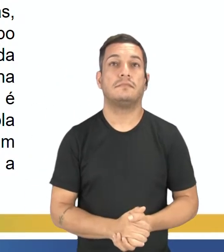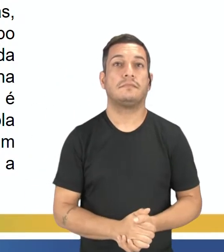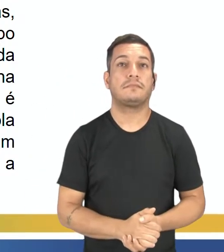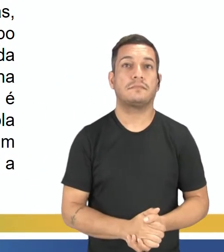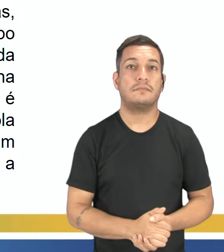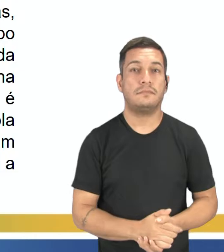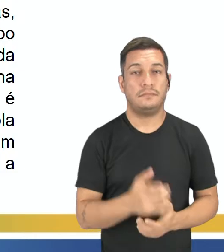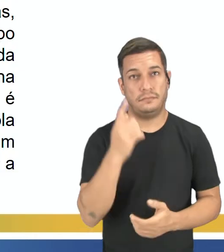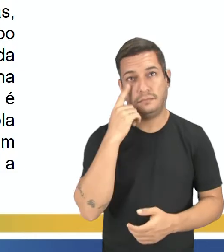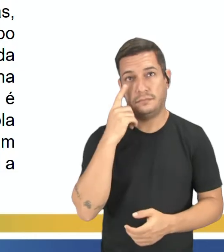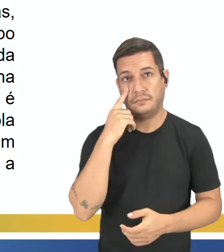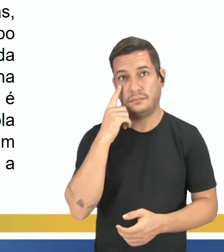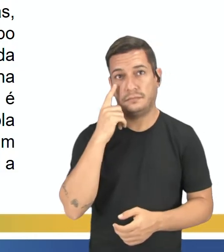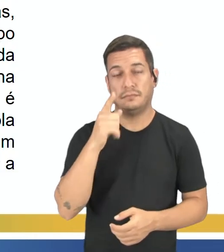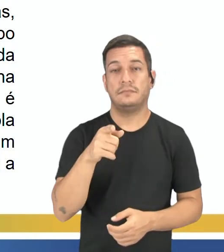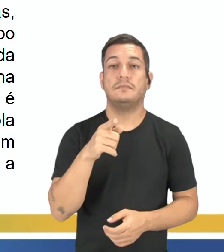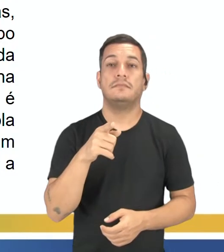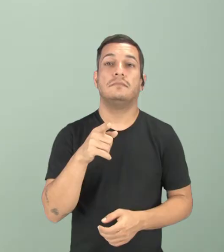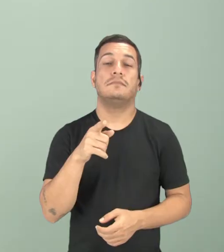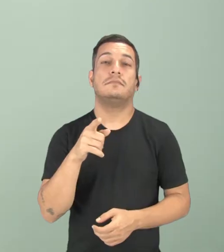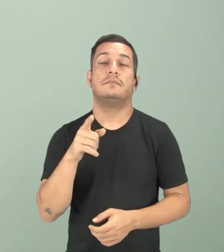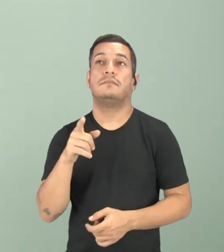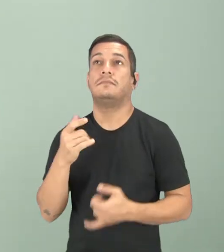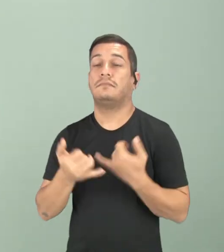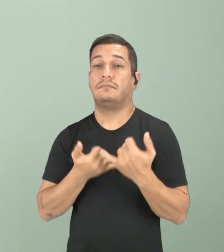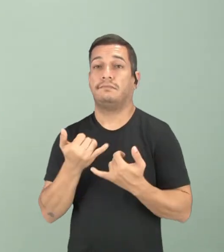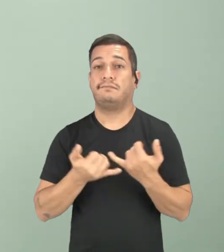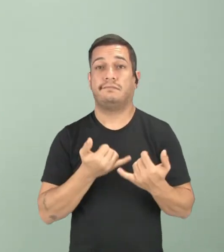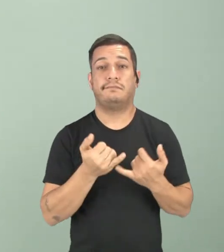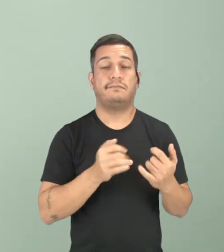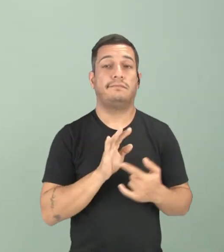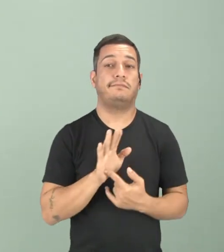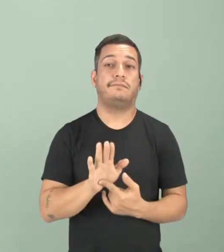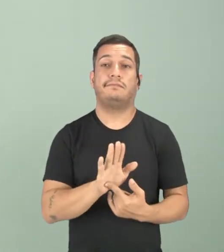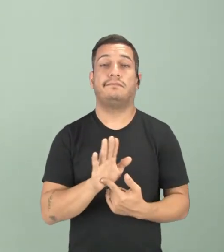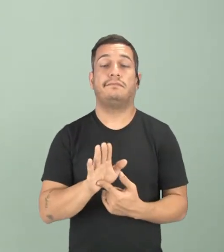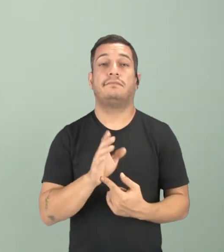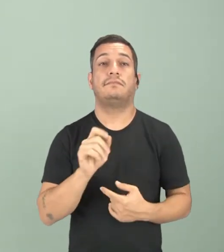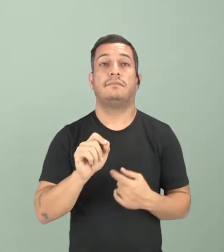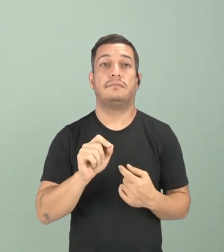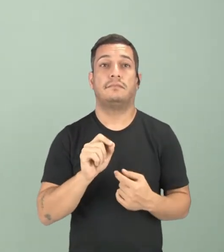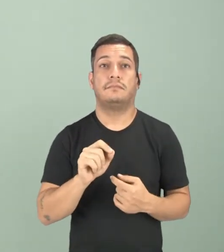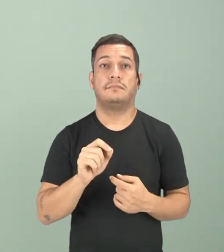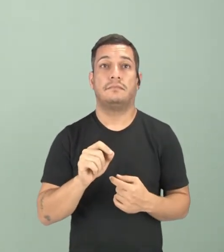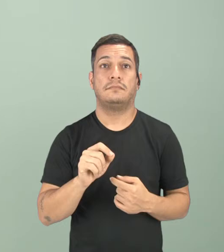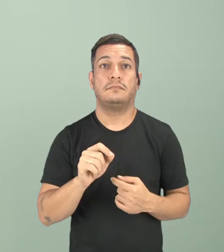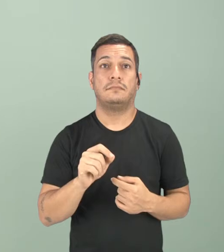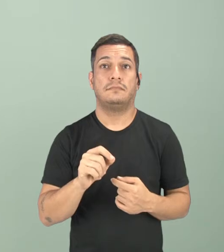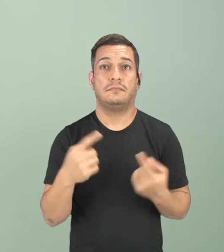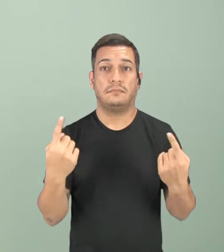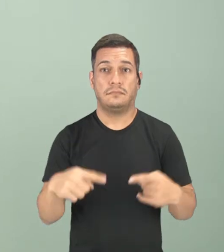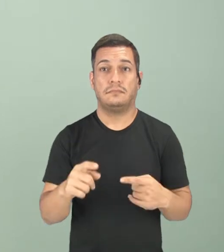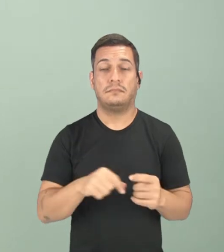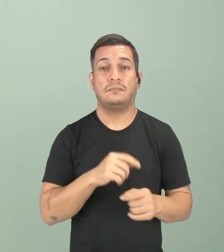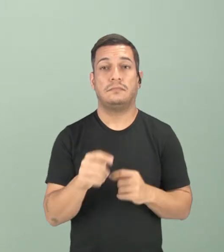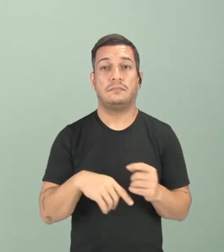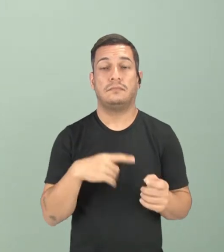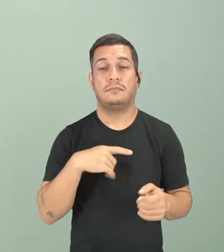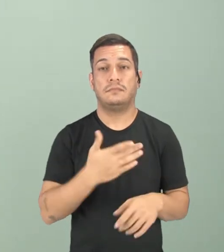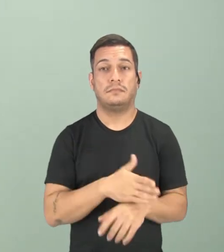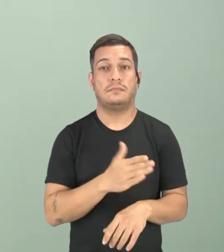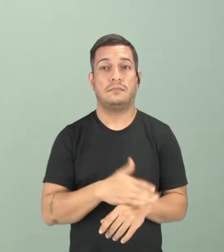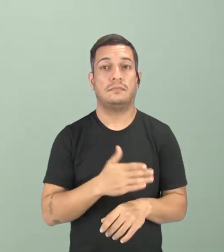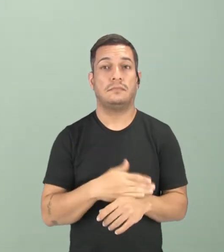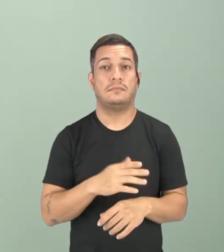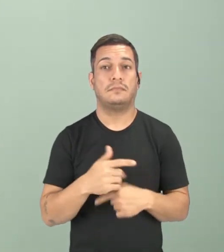etnia, tá? Então a gente tem nessa lógica desses jogos de demonstração, o objetivo de incentivar e